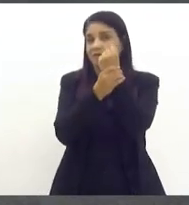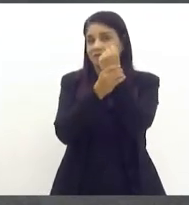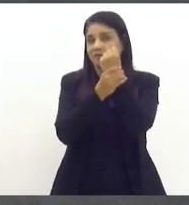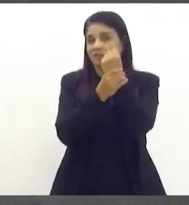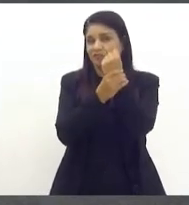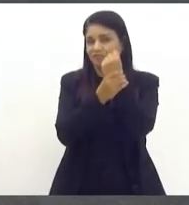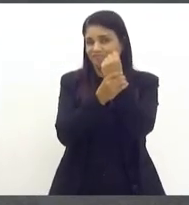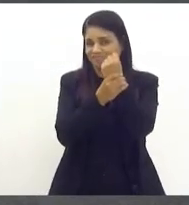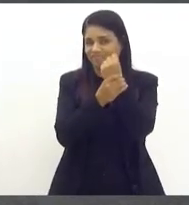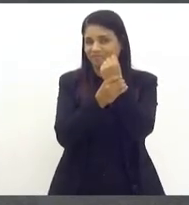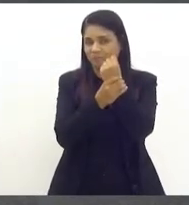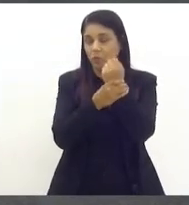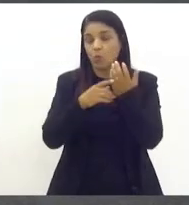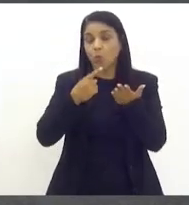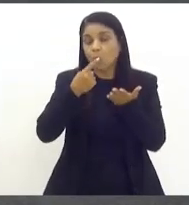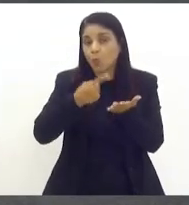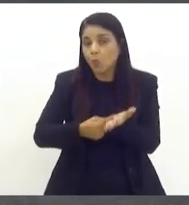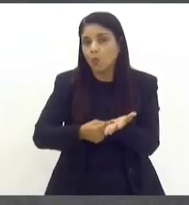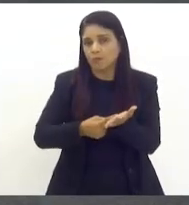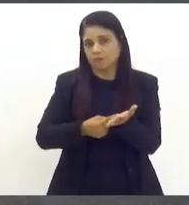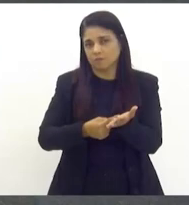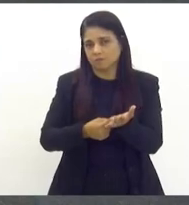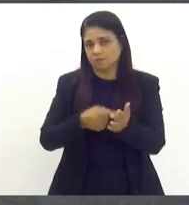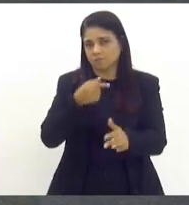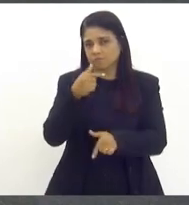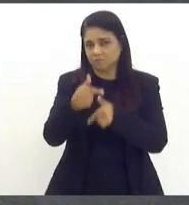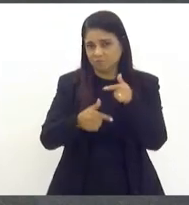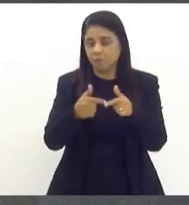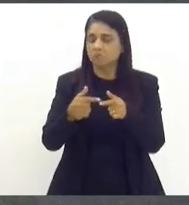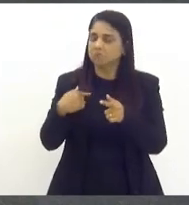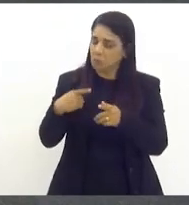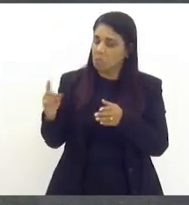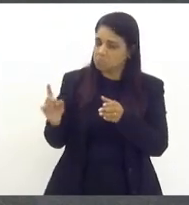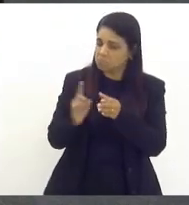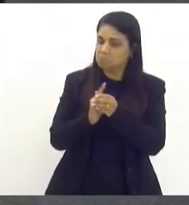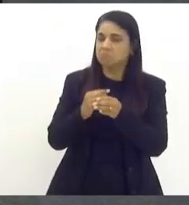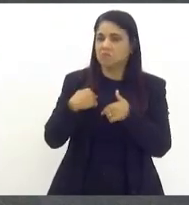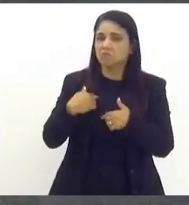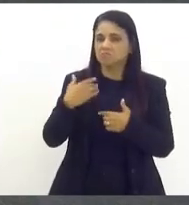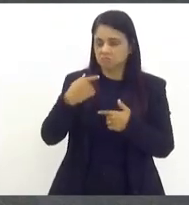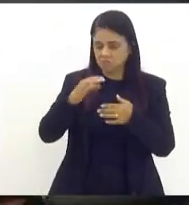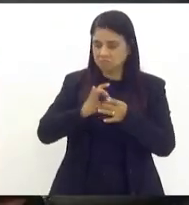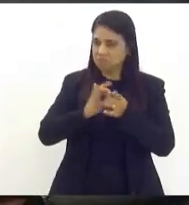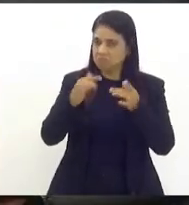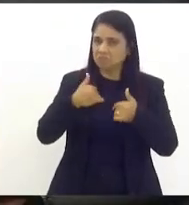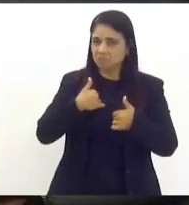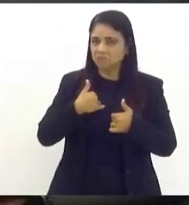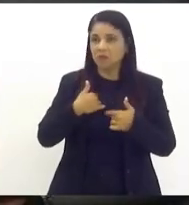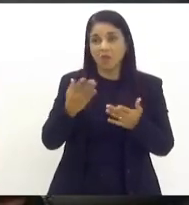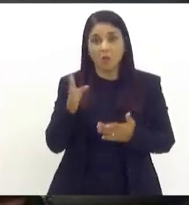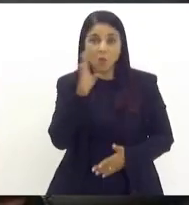sanção e para fazer o compras disso então vossa excelência conte comigo obrigado Brasil